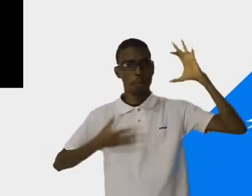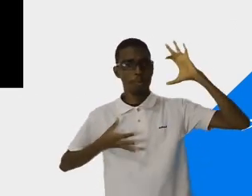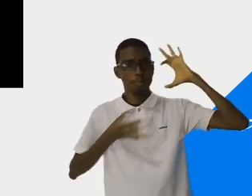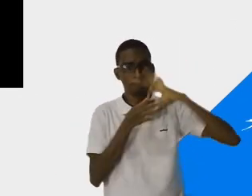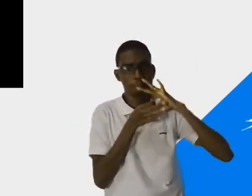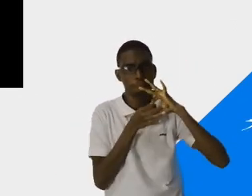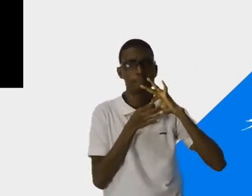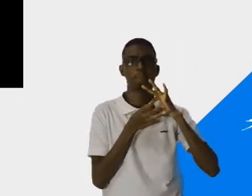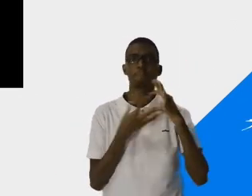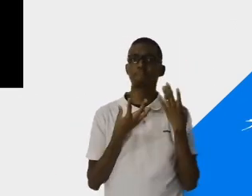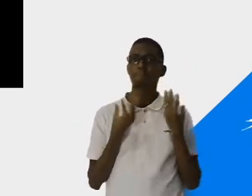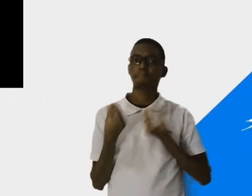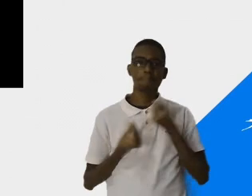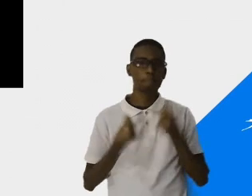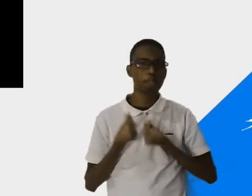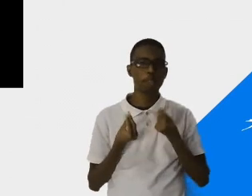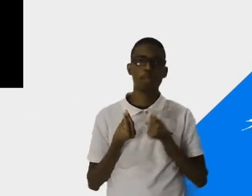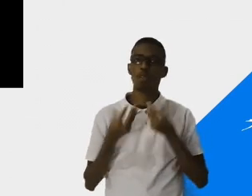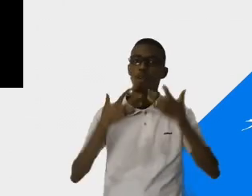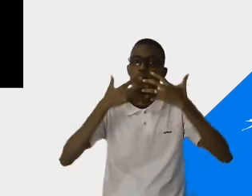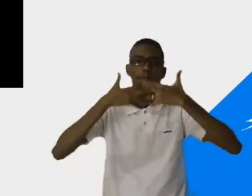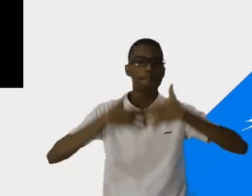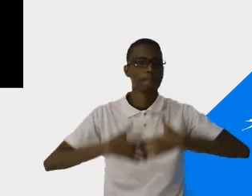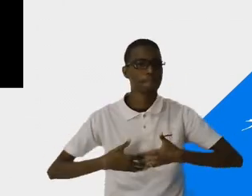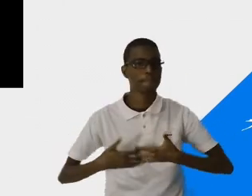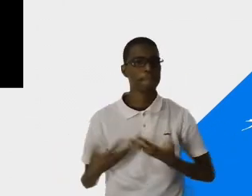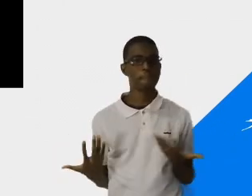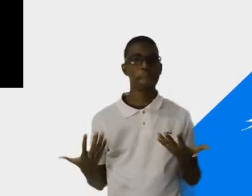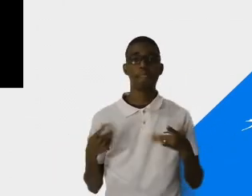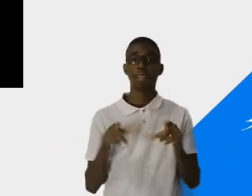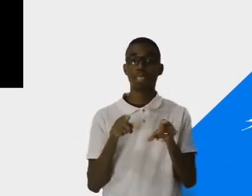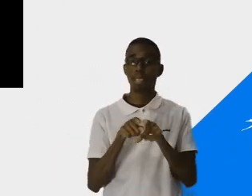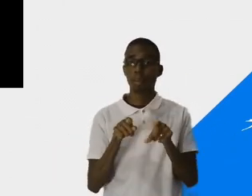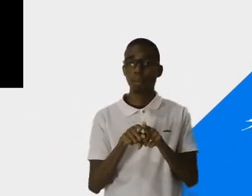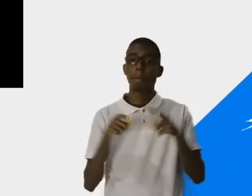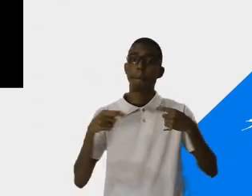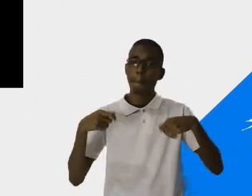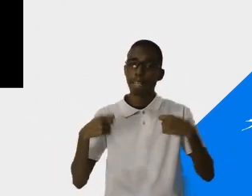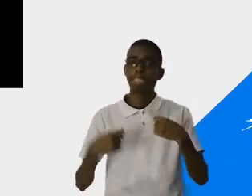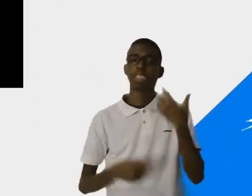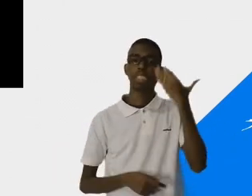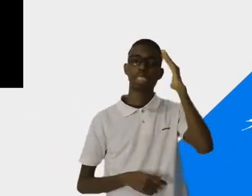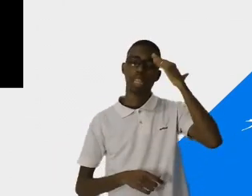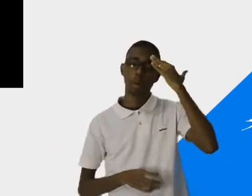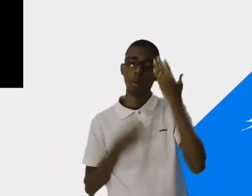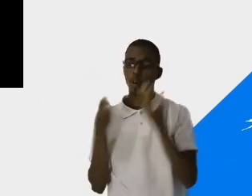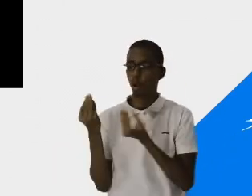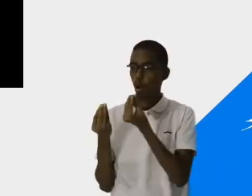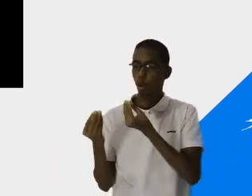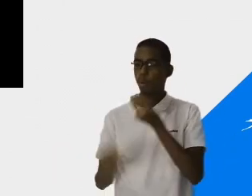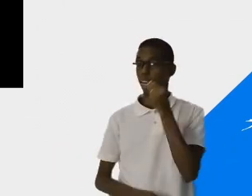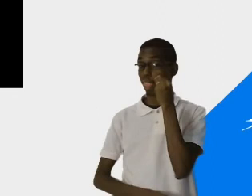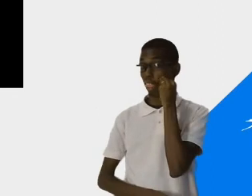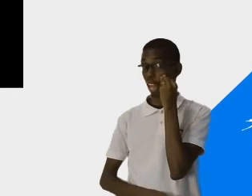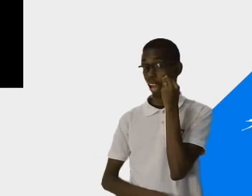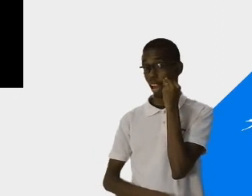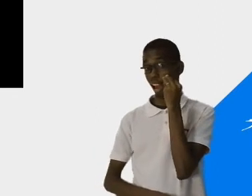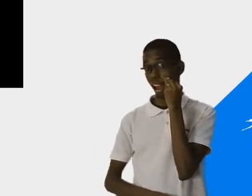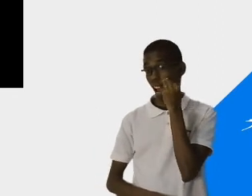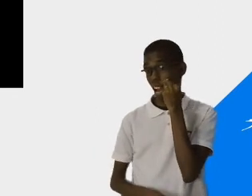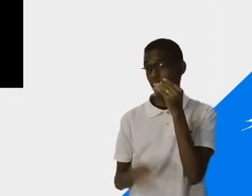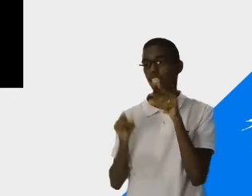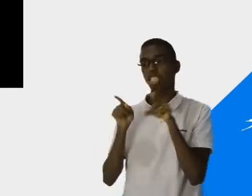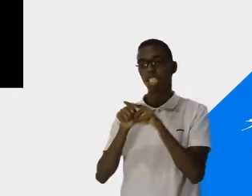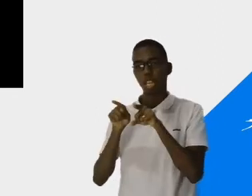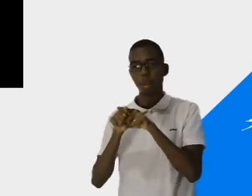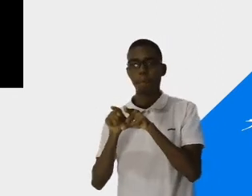neurofisiológicas, tem que entender de testagem, um pouquinho, uma noçãozinha de exames de neuroimagem,